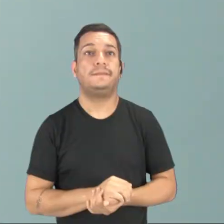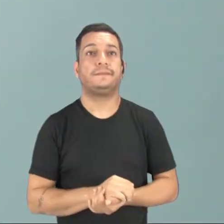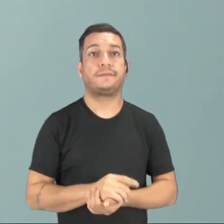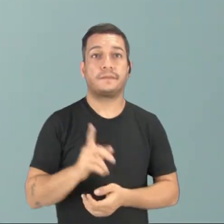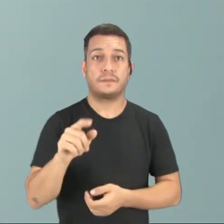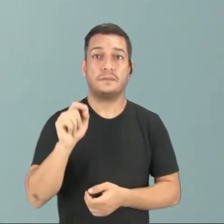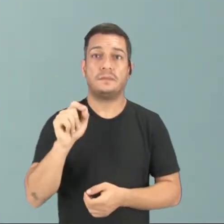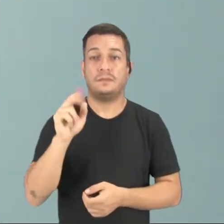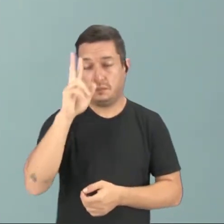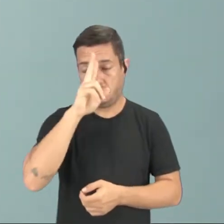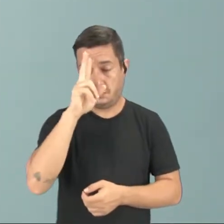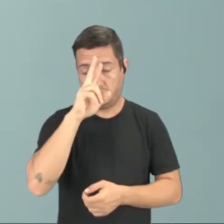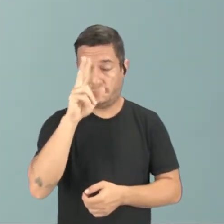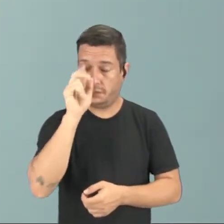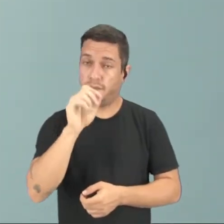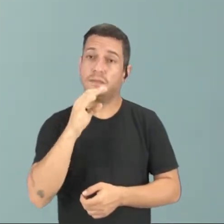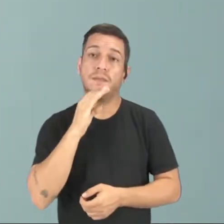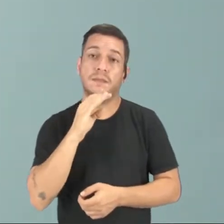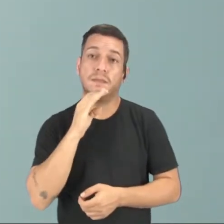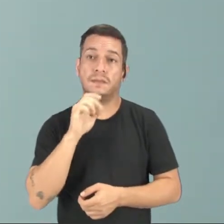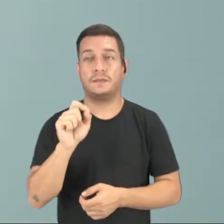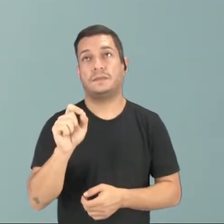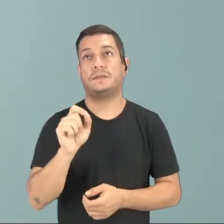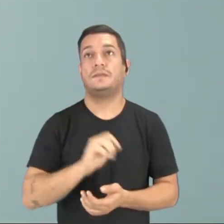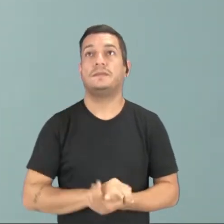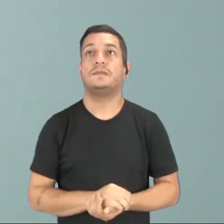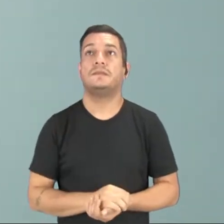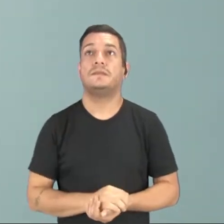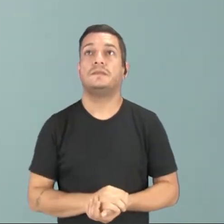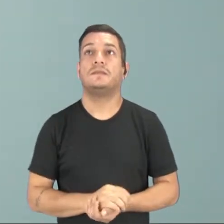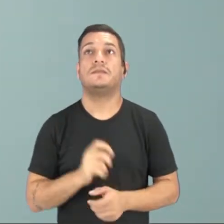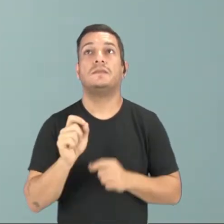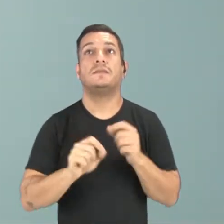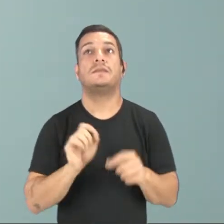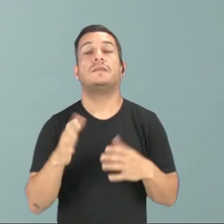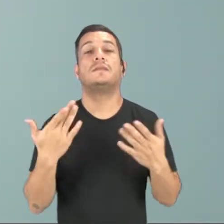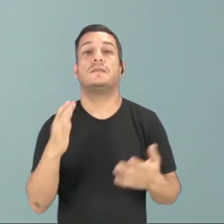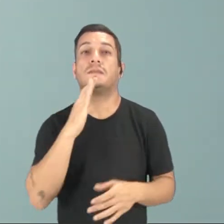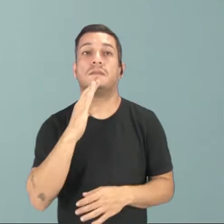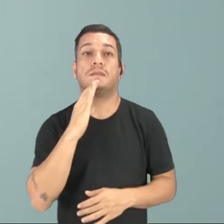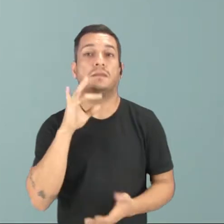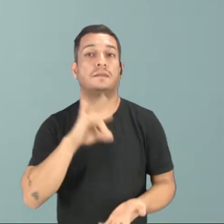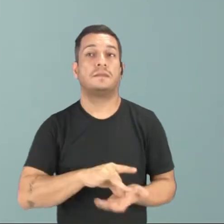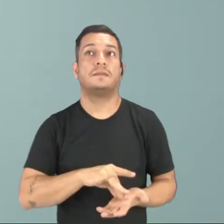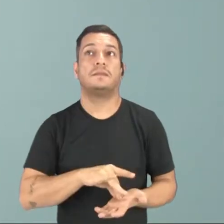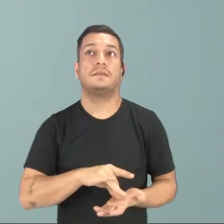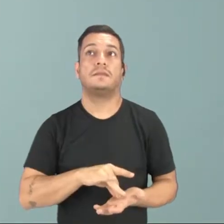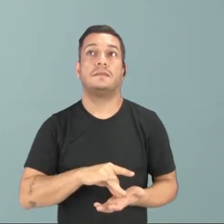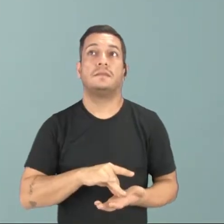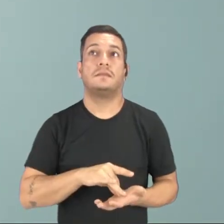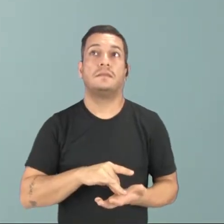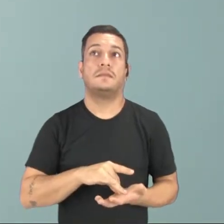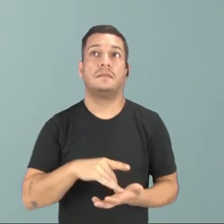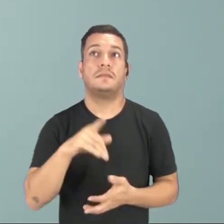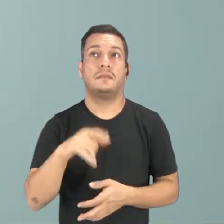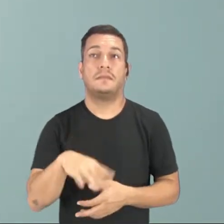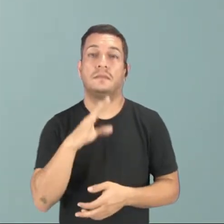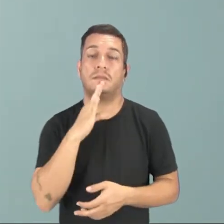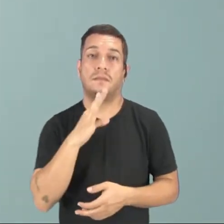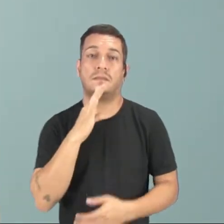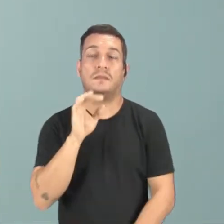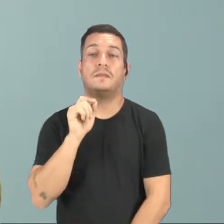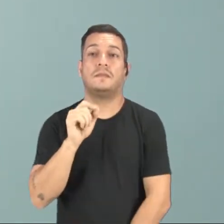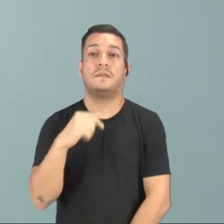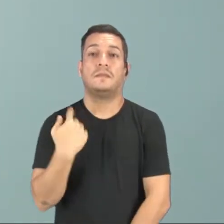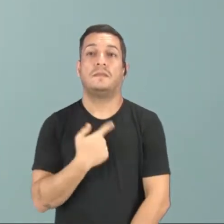Empirismo é uma teoria do conhecimento que é mais ou menos assim, qual é o conhecimento verdadeiro? É aquele conhecimento que